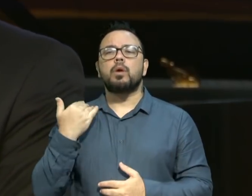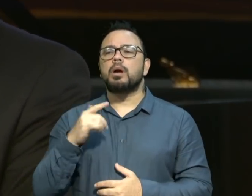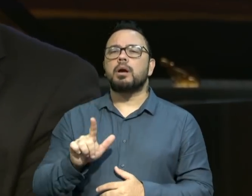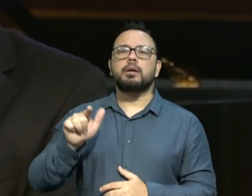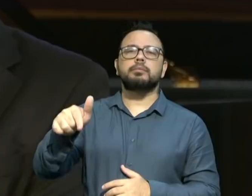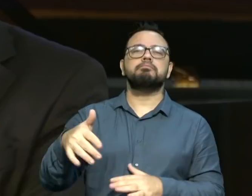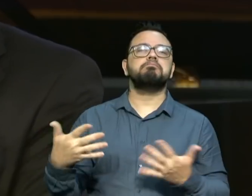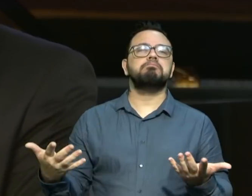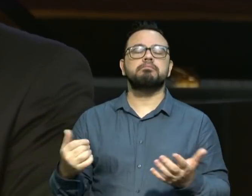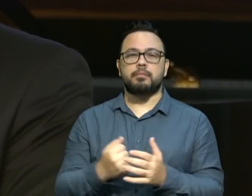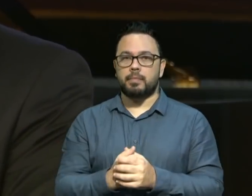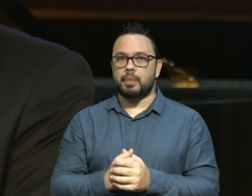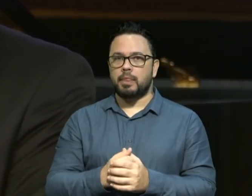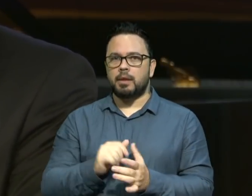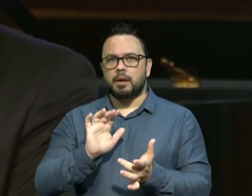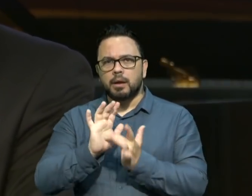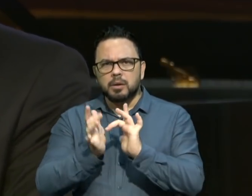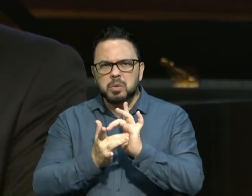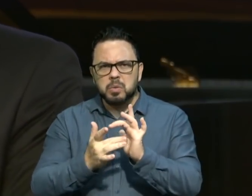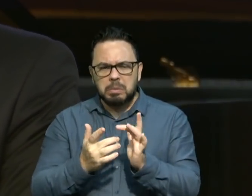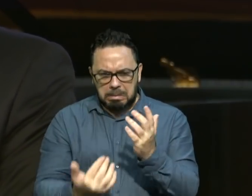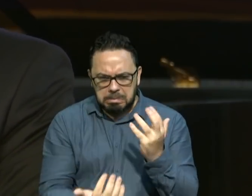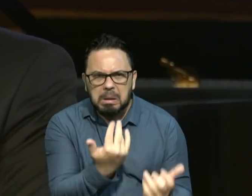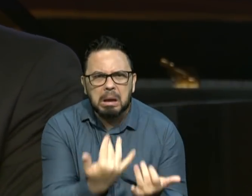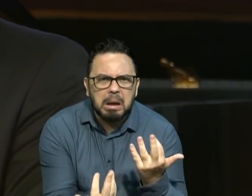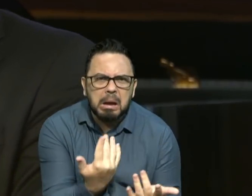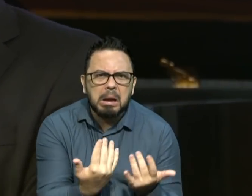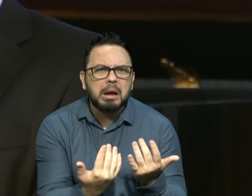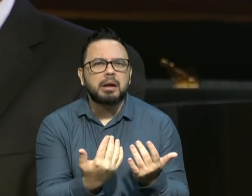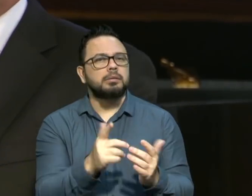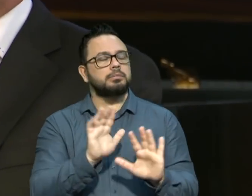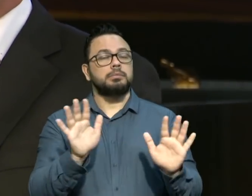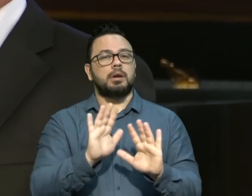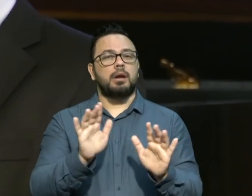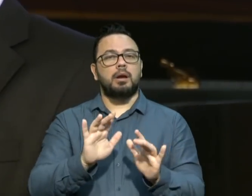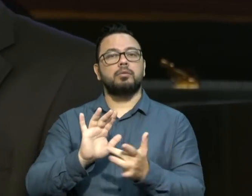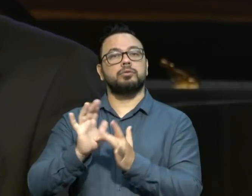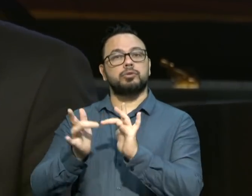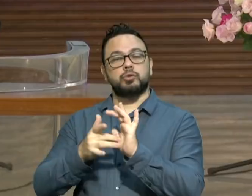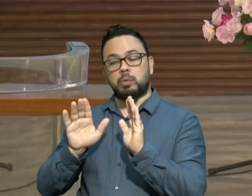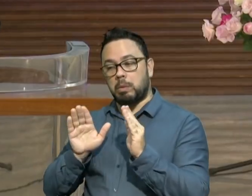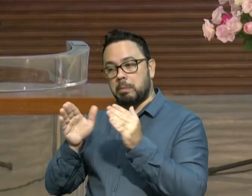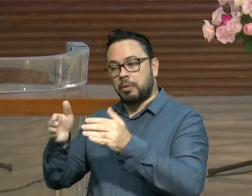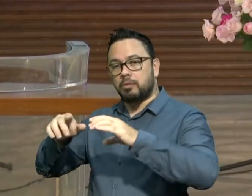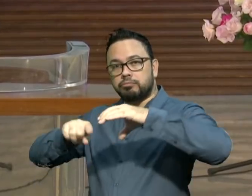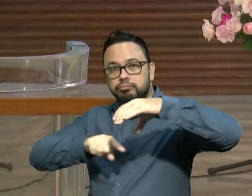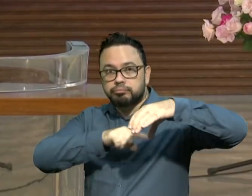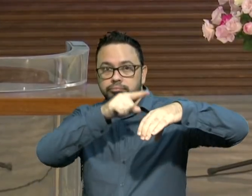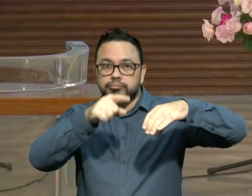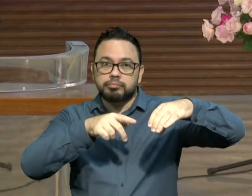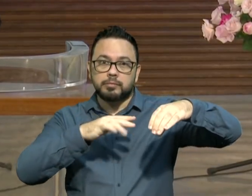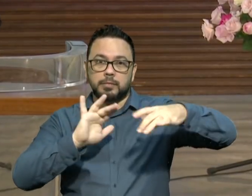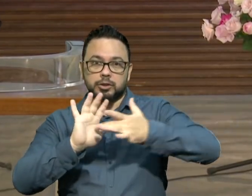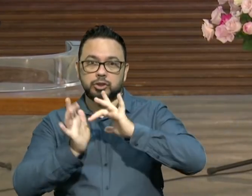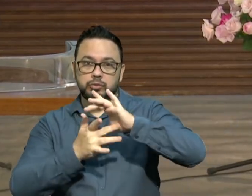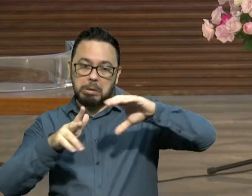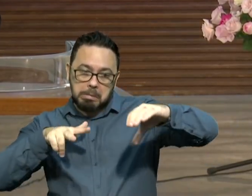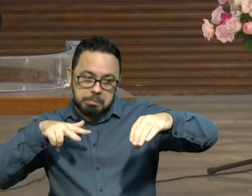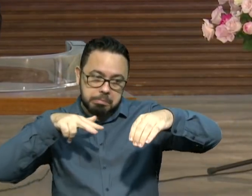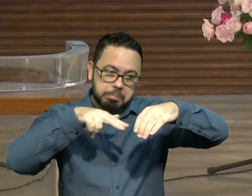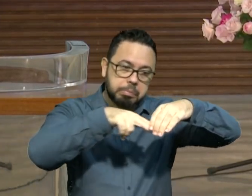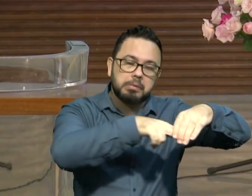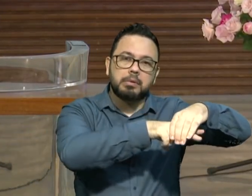Jesus foi para Sepultura e passou o sábado comemorando a redenção como tinha comemorado a